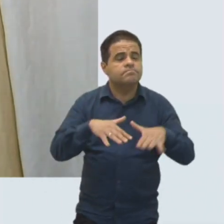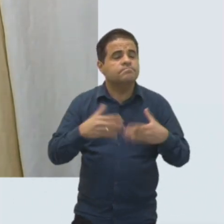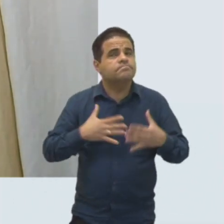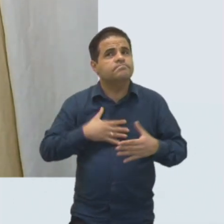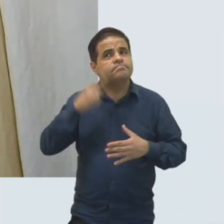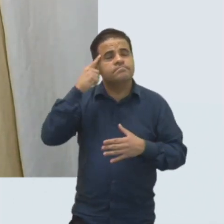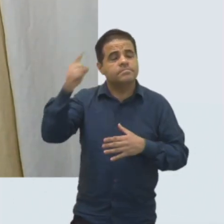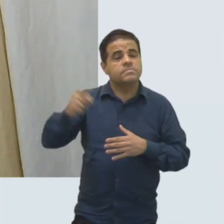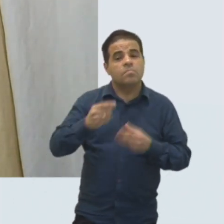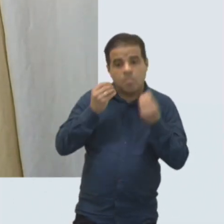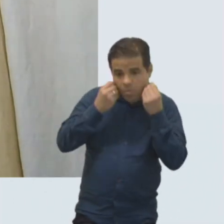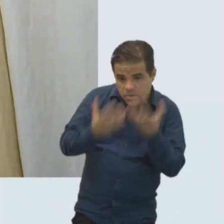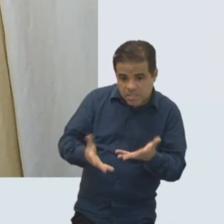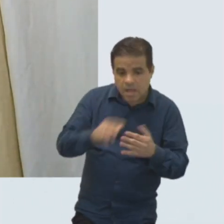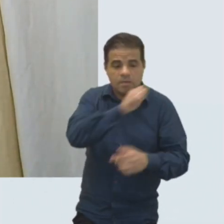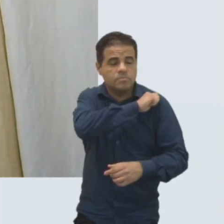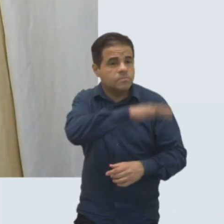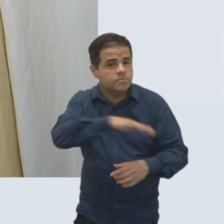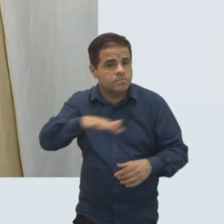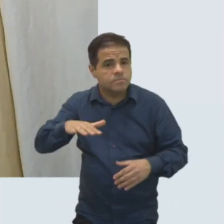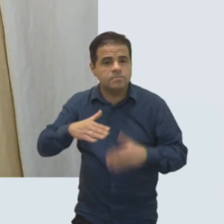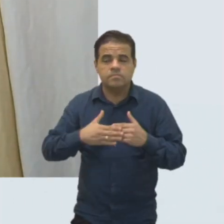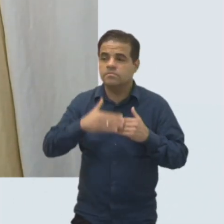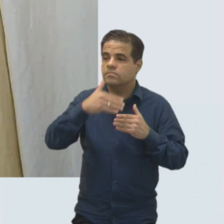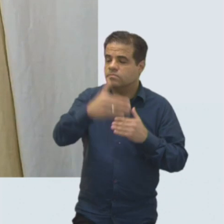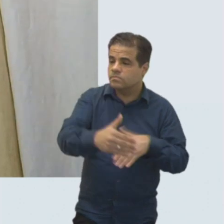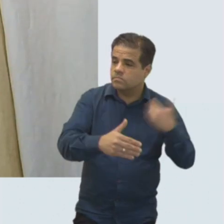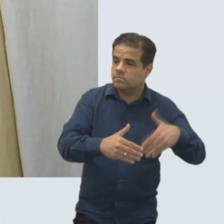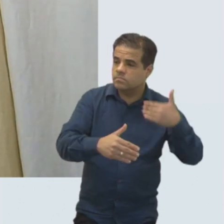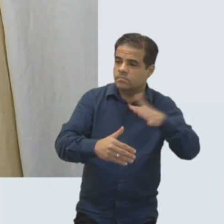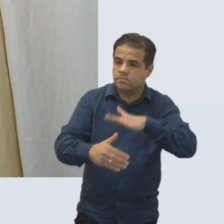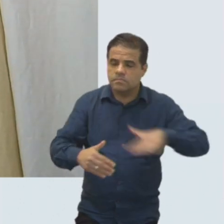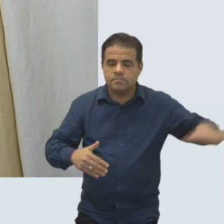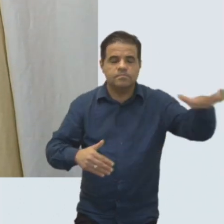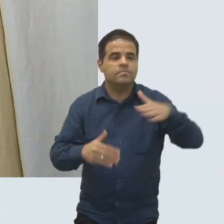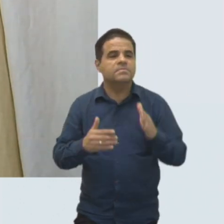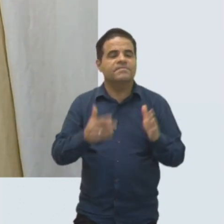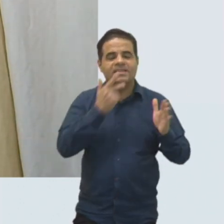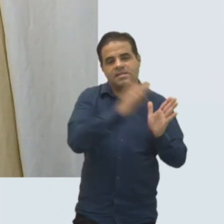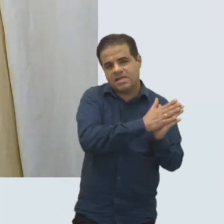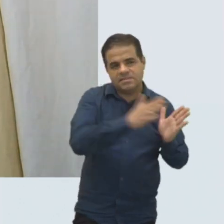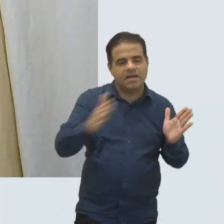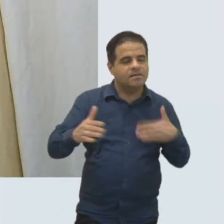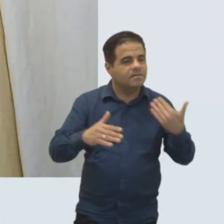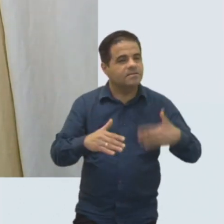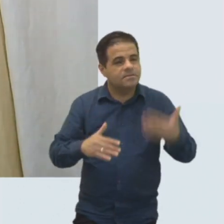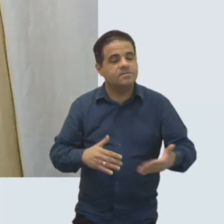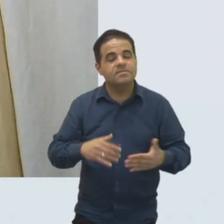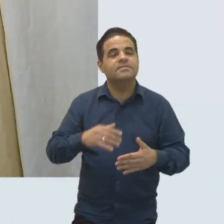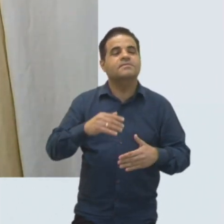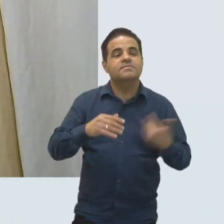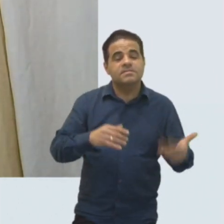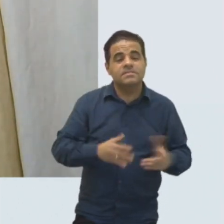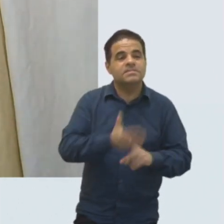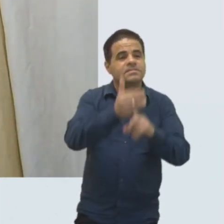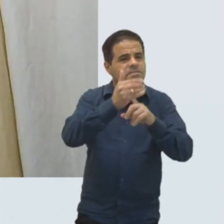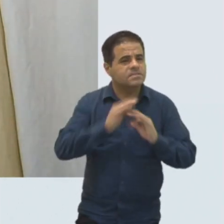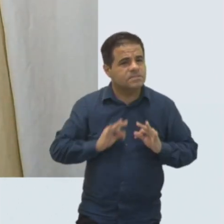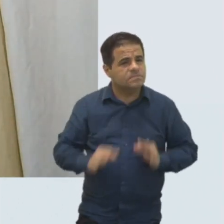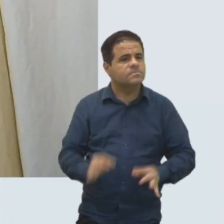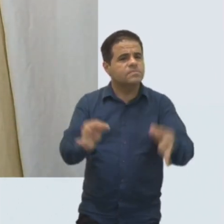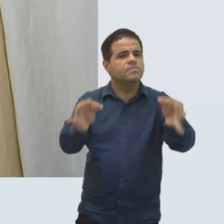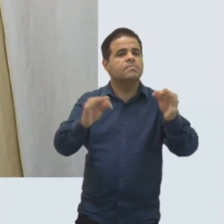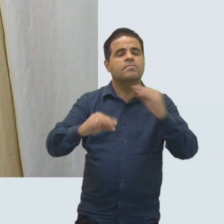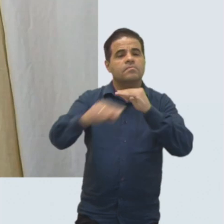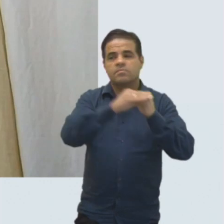foi sentar com os alunos e tentar pensar com eles isso. Nós fizemos uma reunião, a gente tinha que pensar a princípio o que era tecnologia,